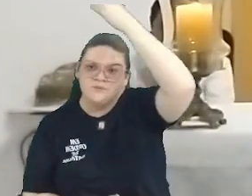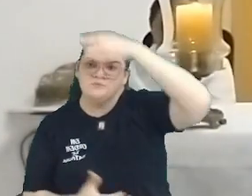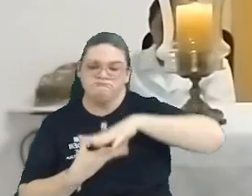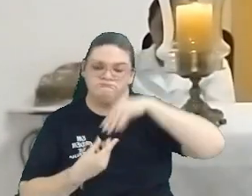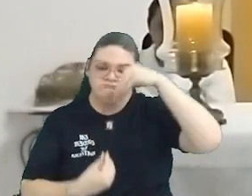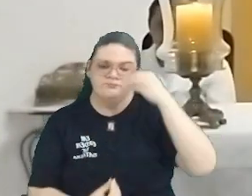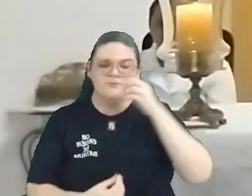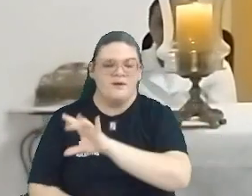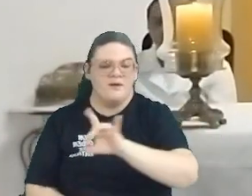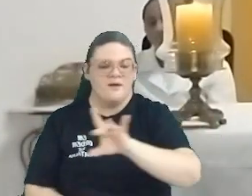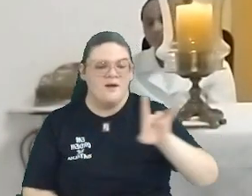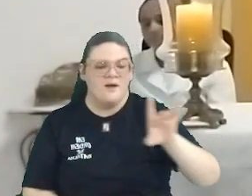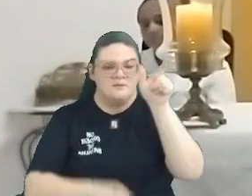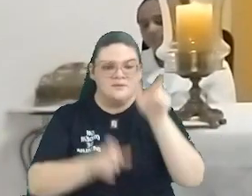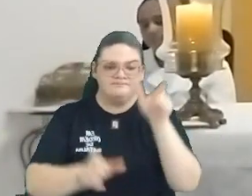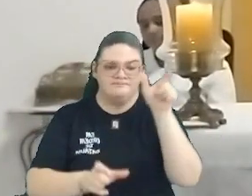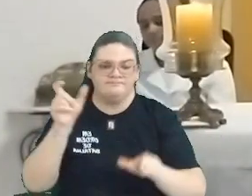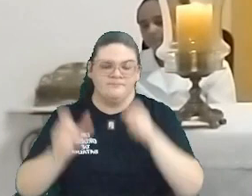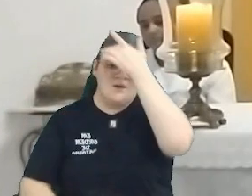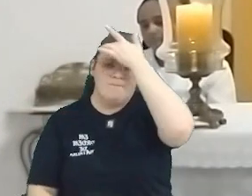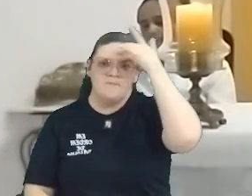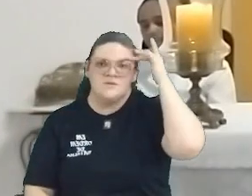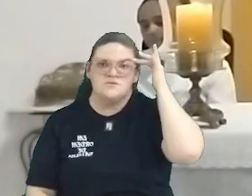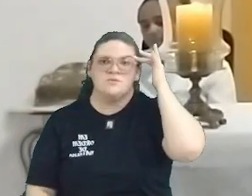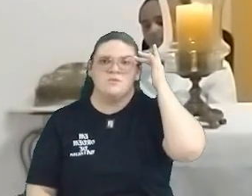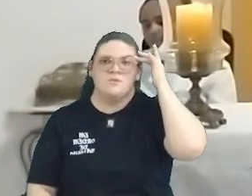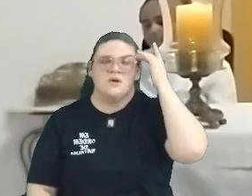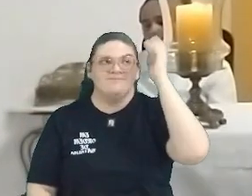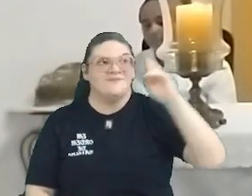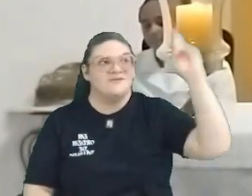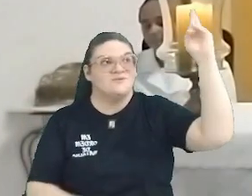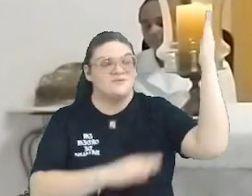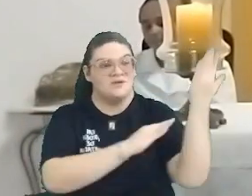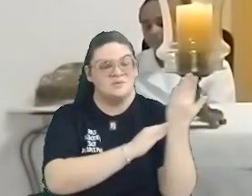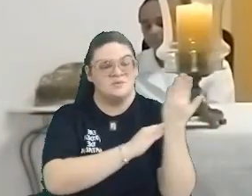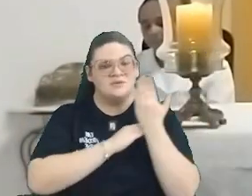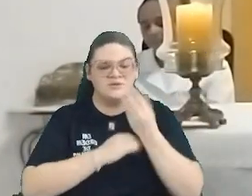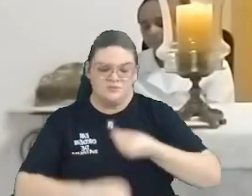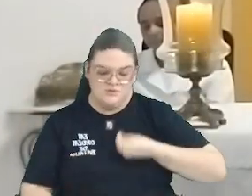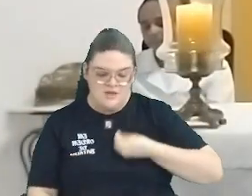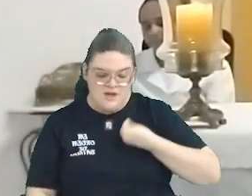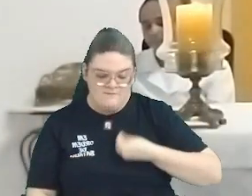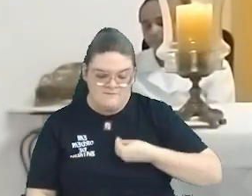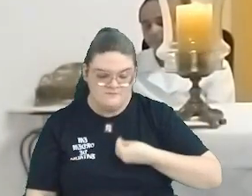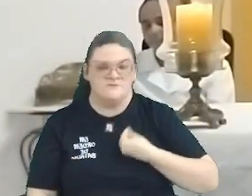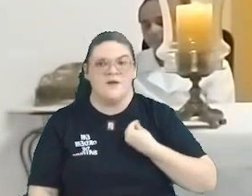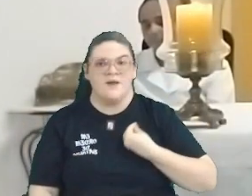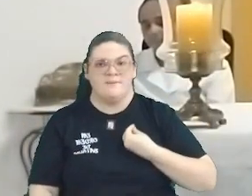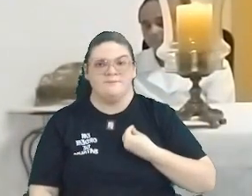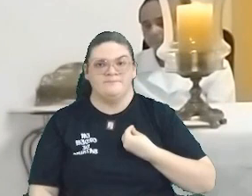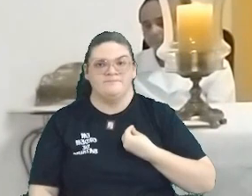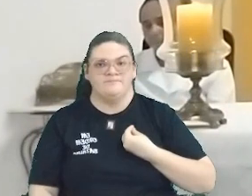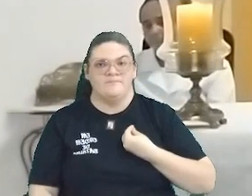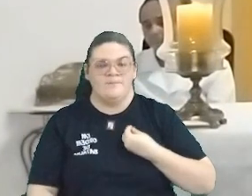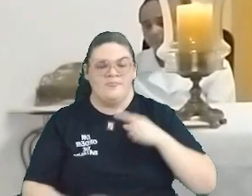é cada mulher. Que o Senhor nos ajude a vivermos a nossa vida também tomados